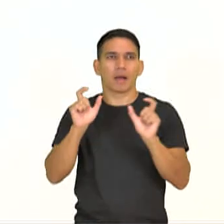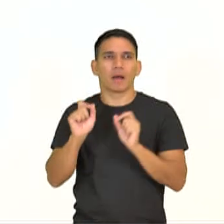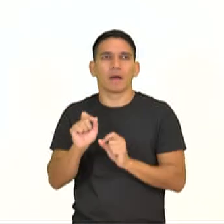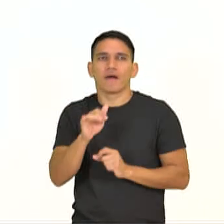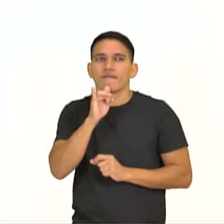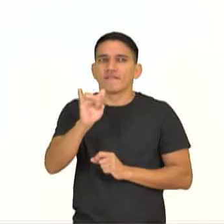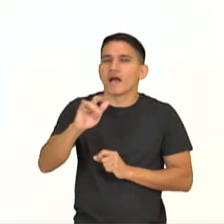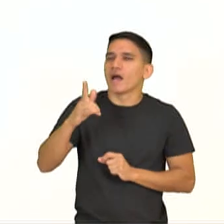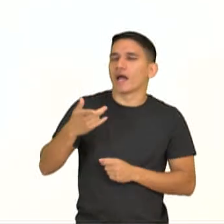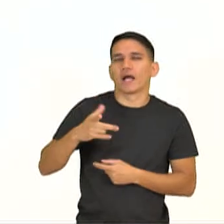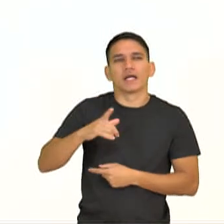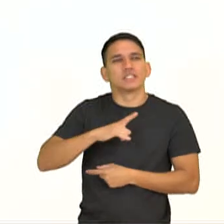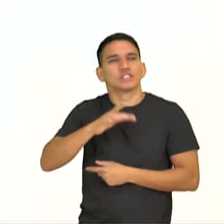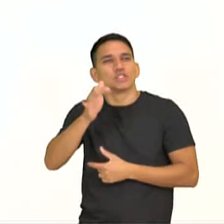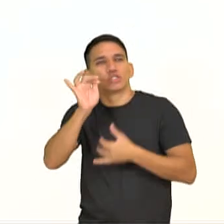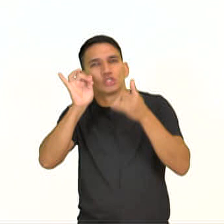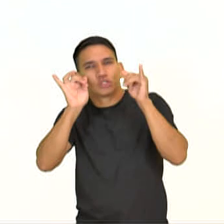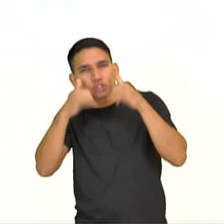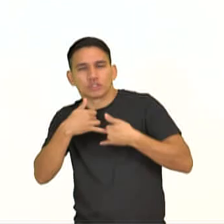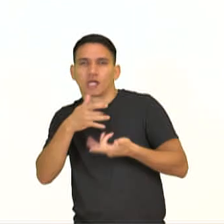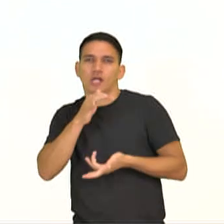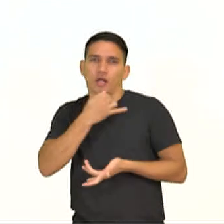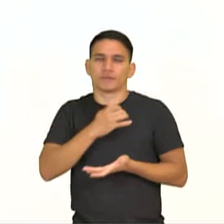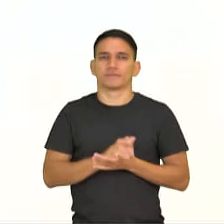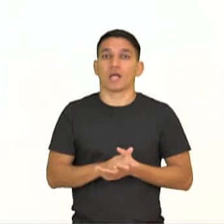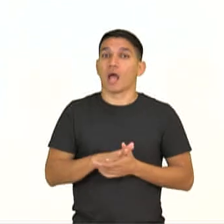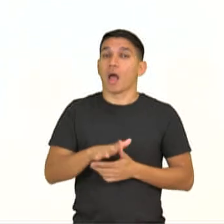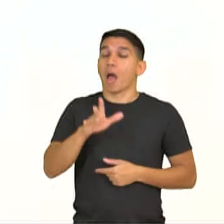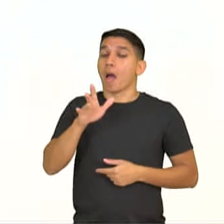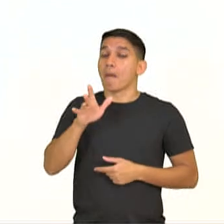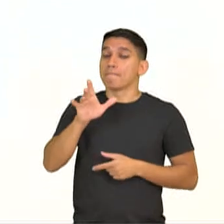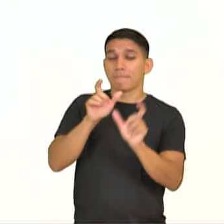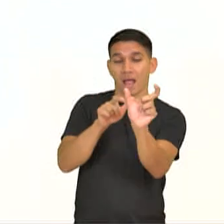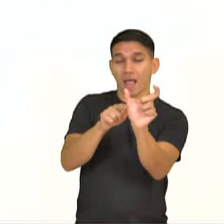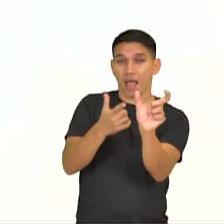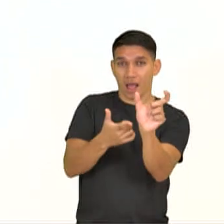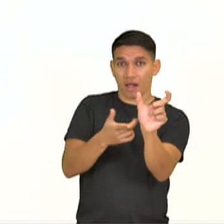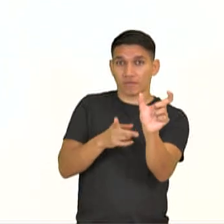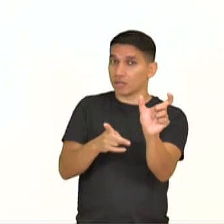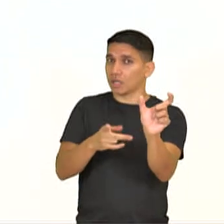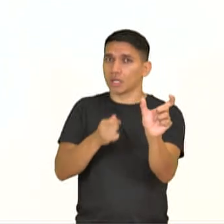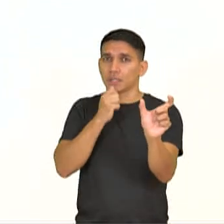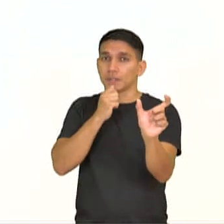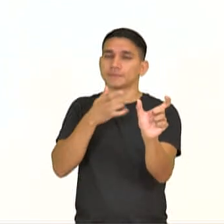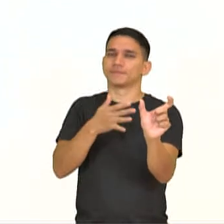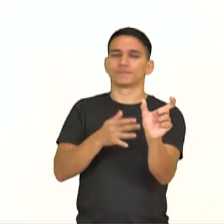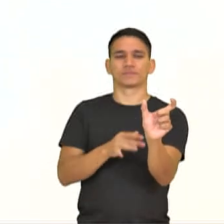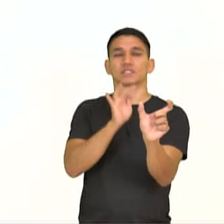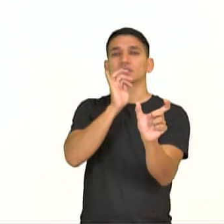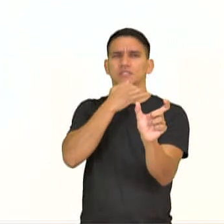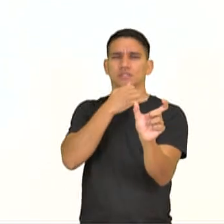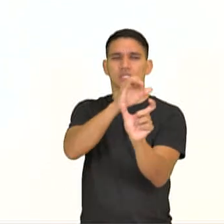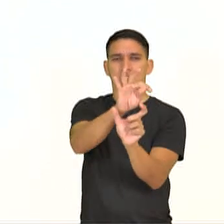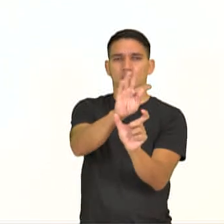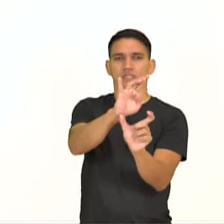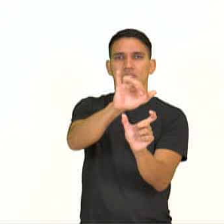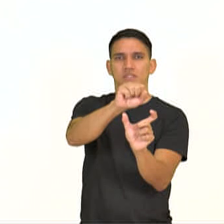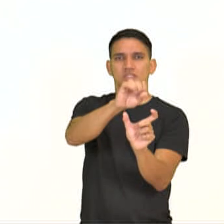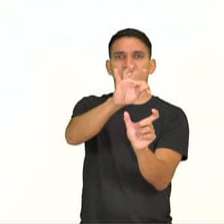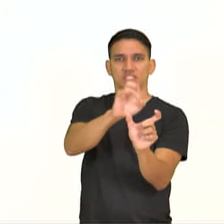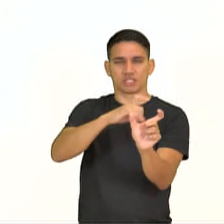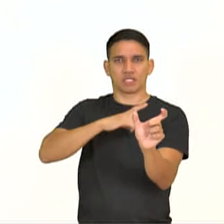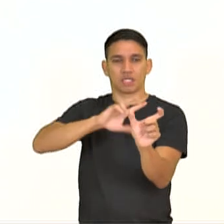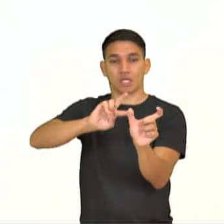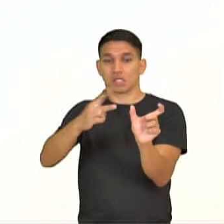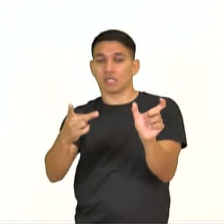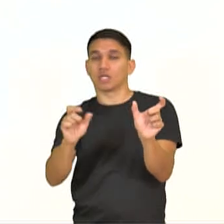As palavras primitivas são aquelas que, na língua portuguesa, não provêm de outra palavra. Por exemplo, triste. Já as derivadas, eu posso ter